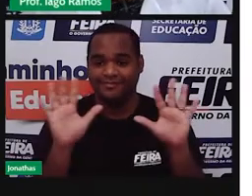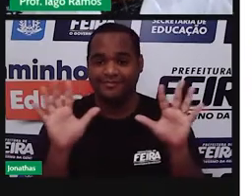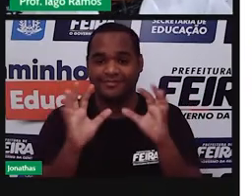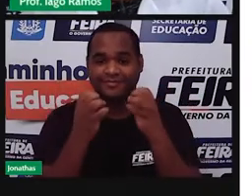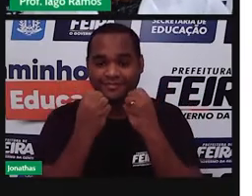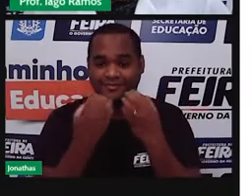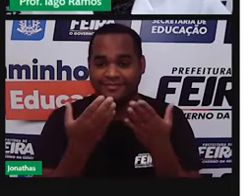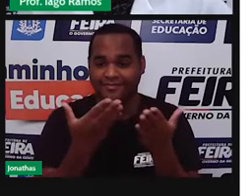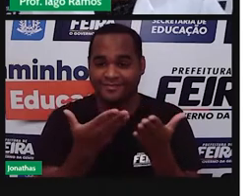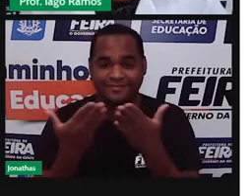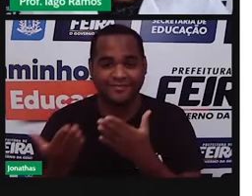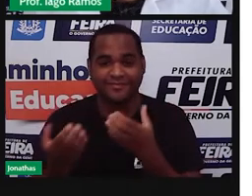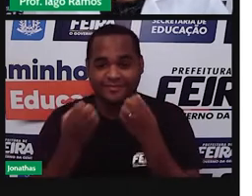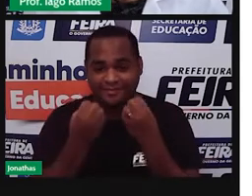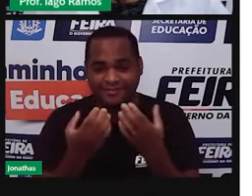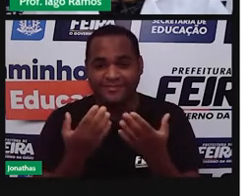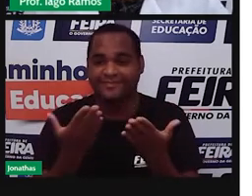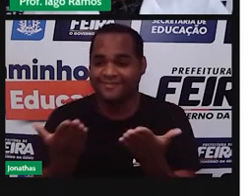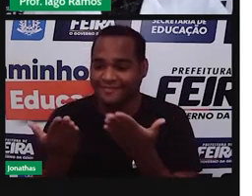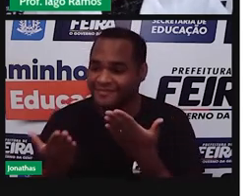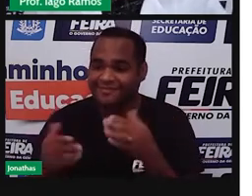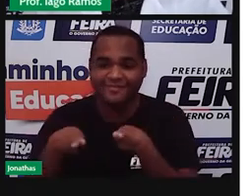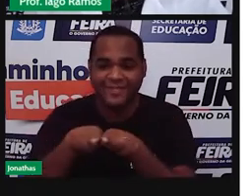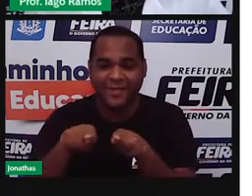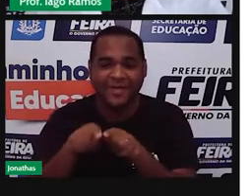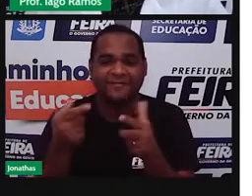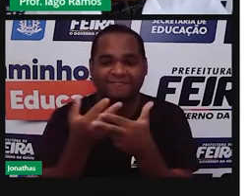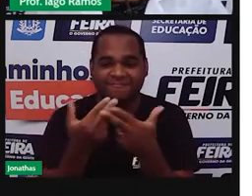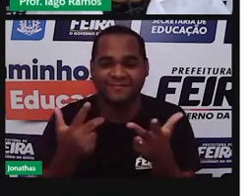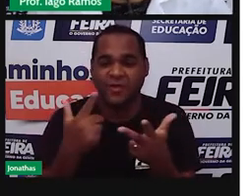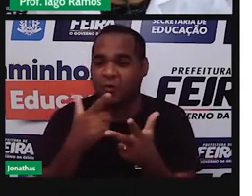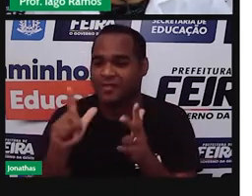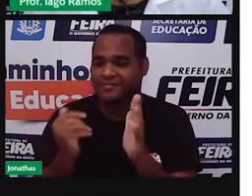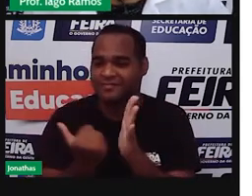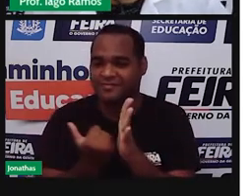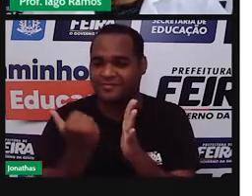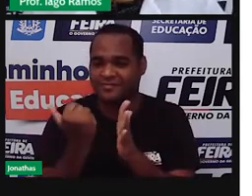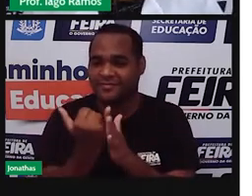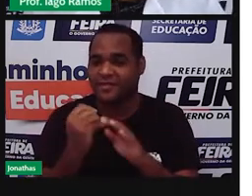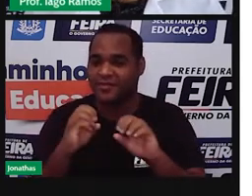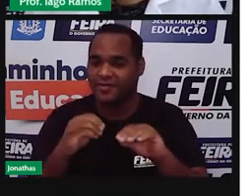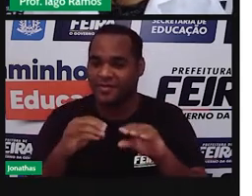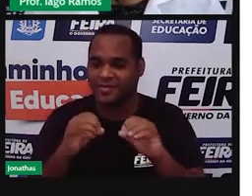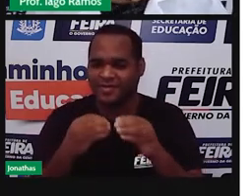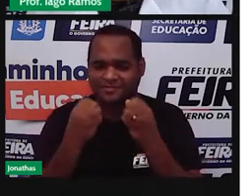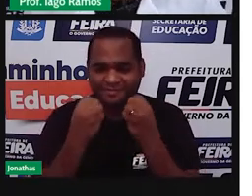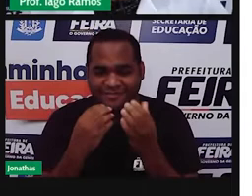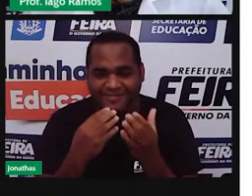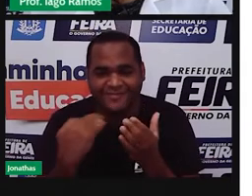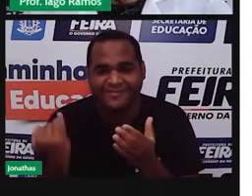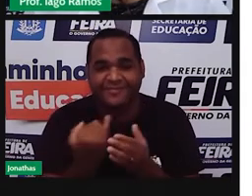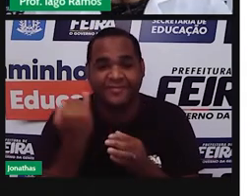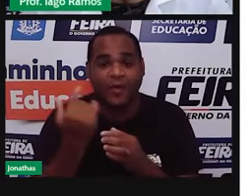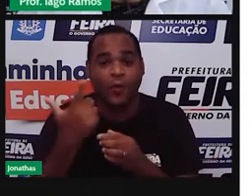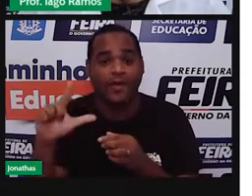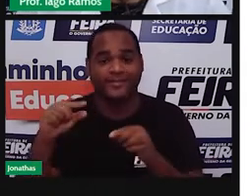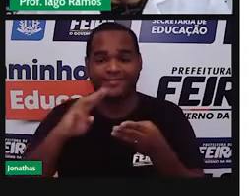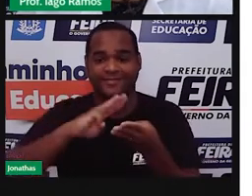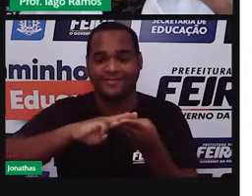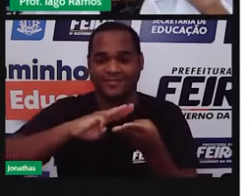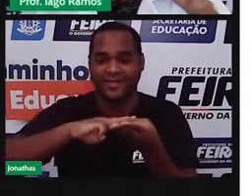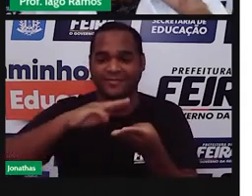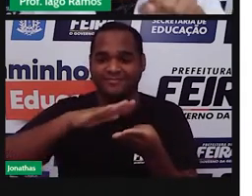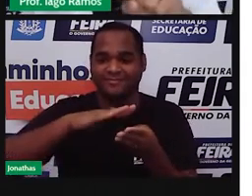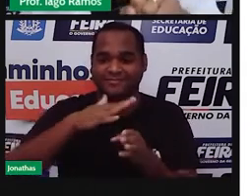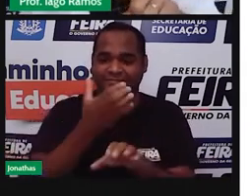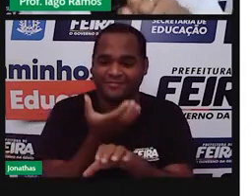Olá, sejam bem-vindos, sejam bem-vindas a mais uma de nossas aulas, aula de matemática, essa